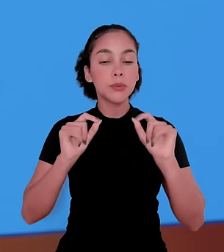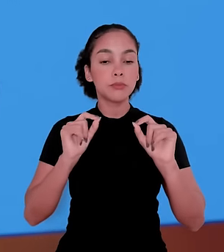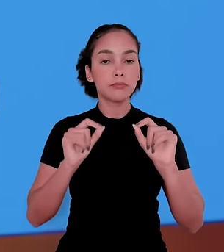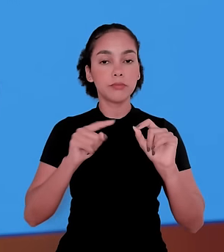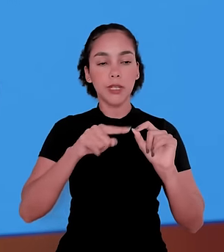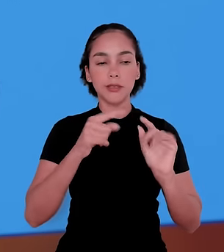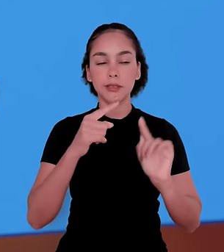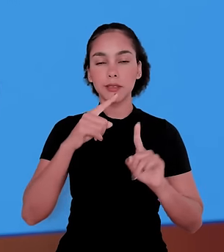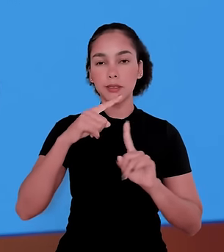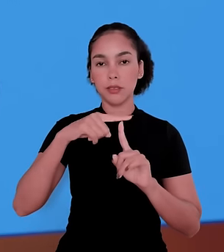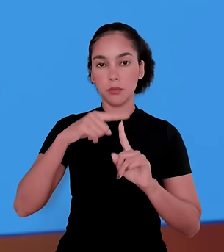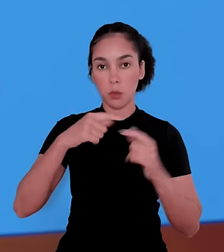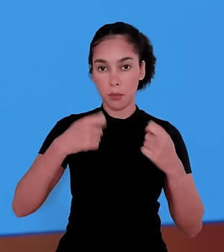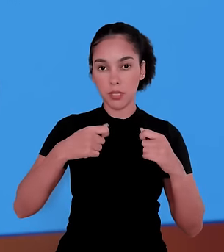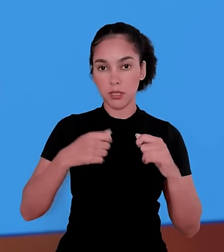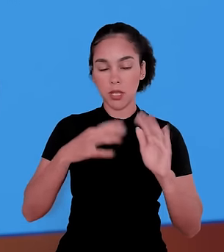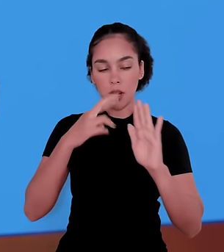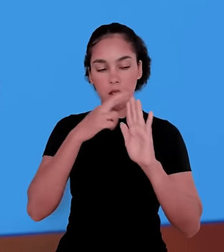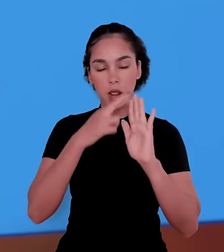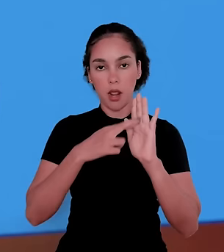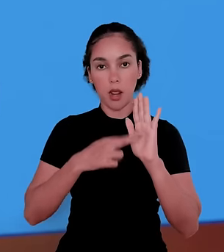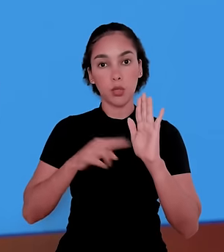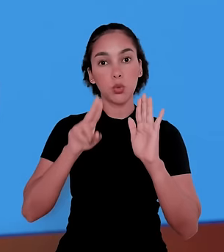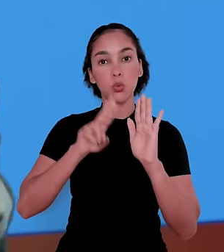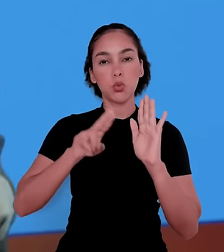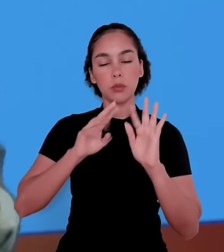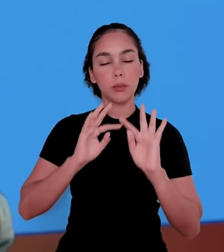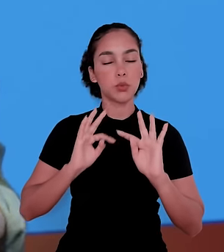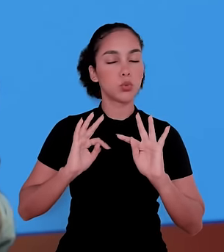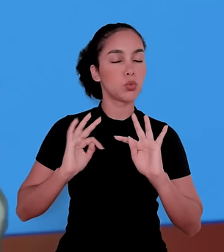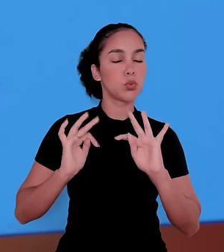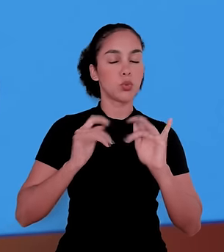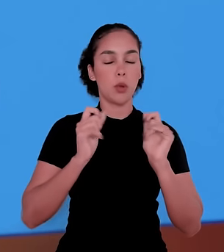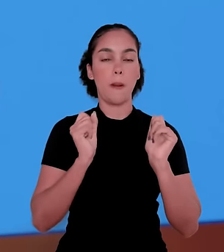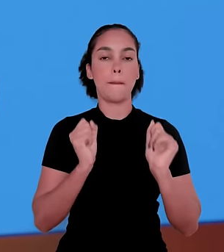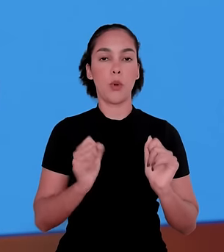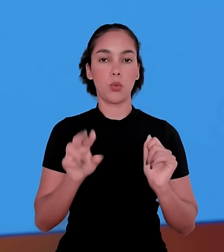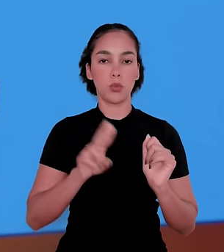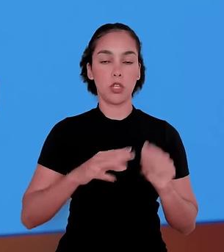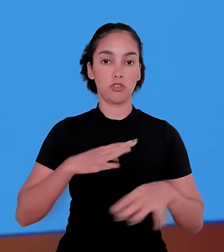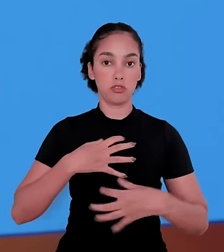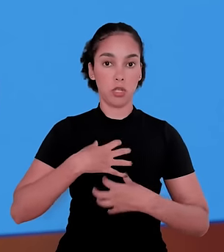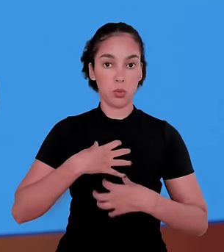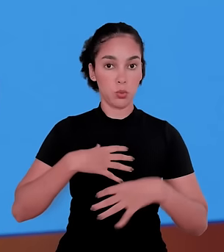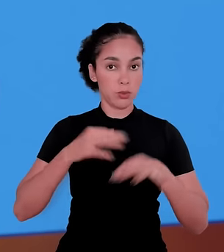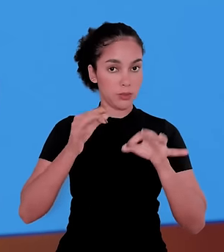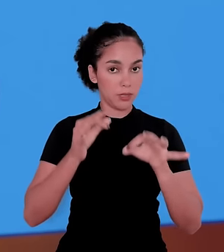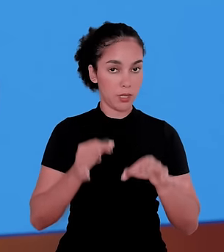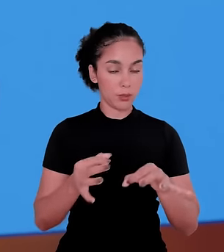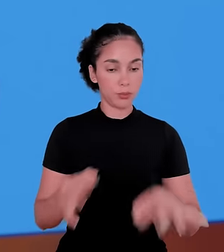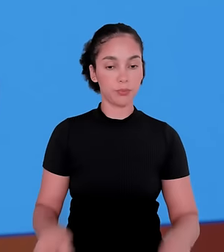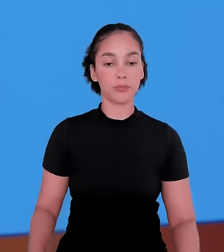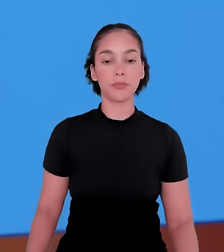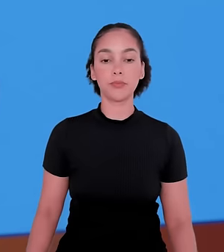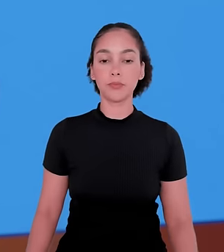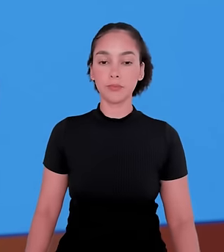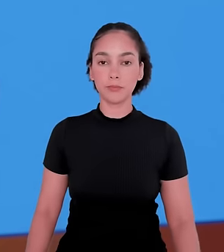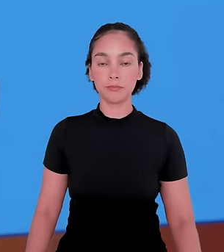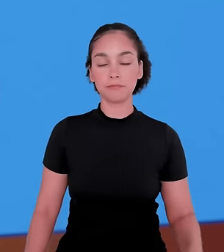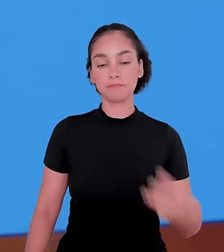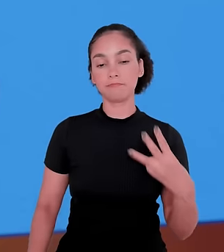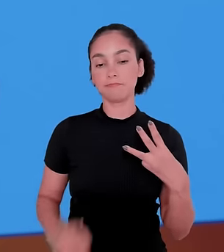tipo de marca ela precisa de um Regimento de uso para que todo o mundo possa usar da maneira correta tá e o terceiro